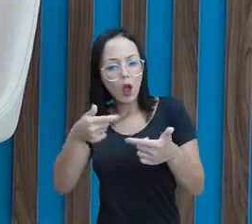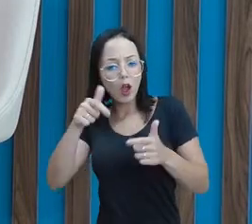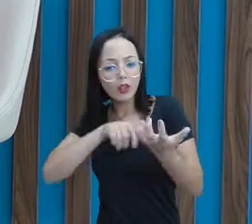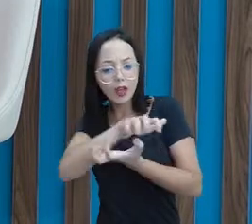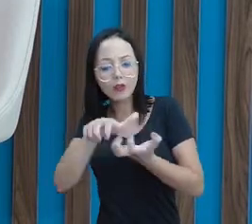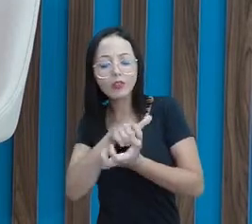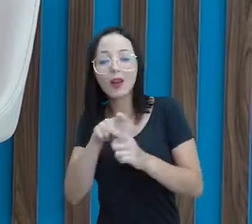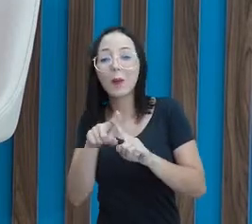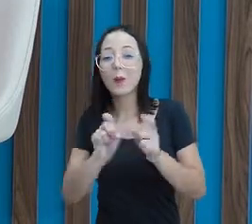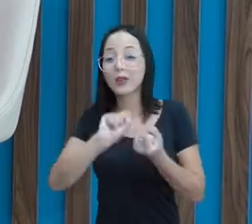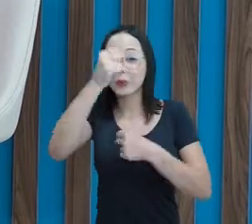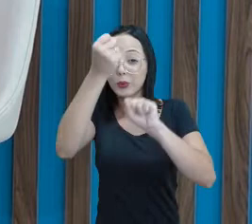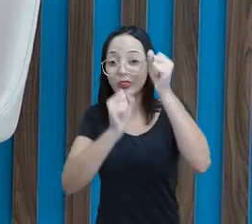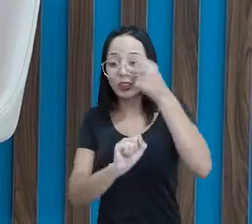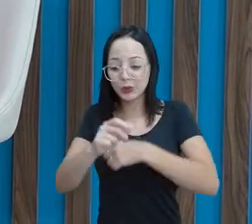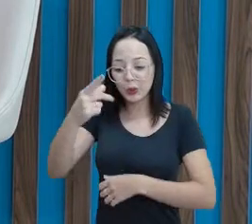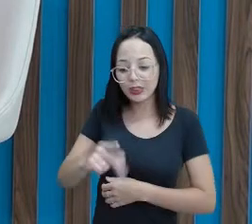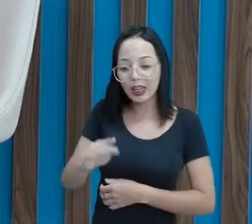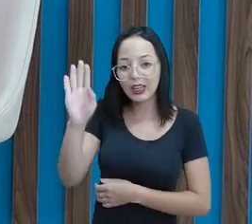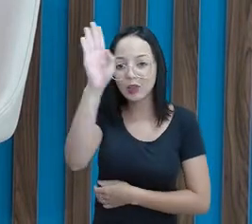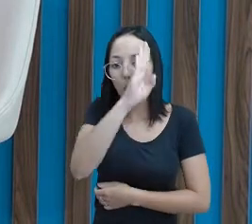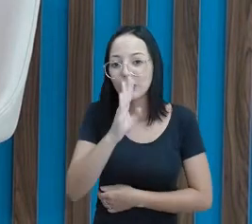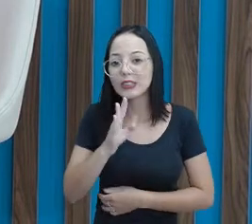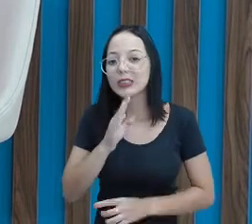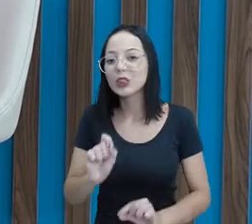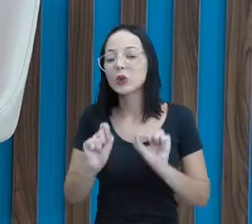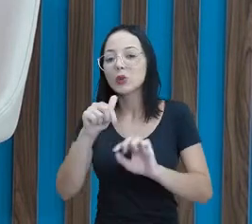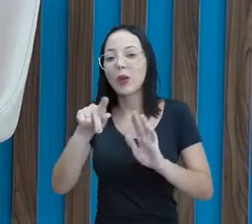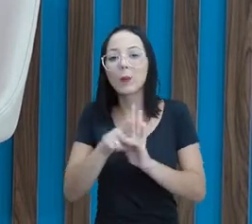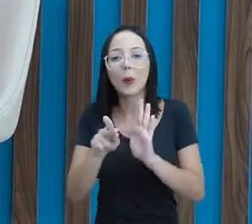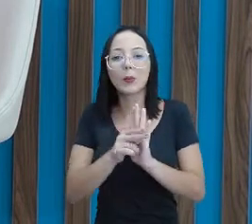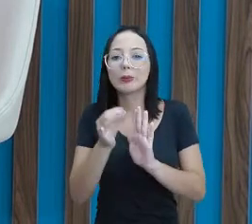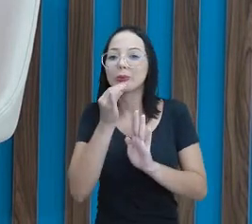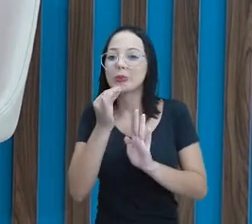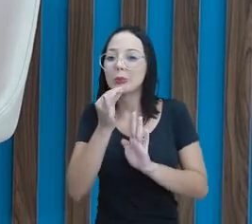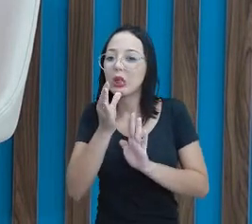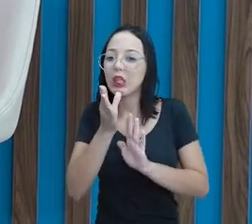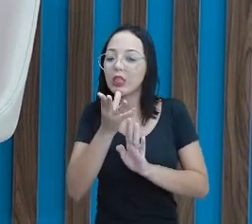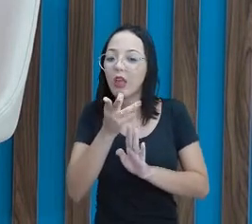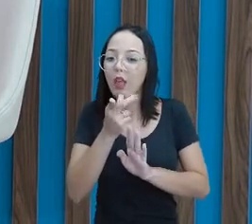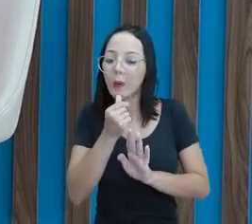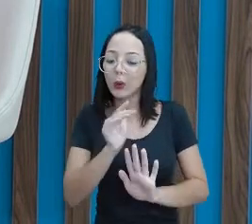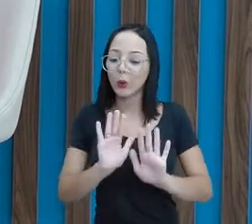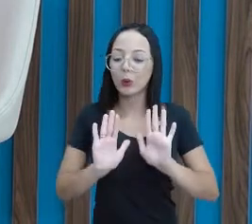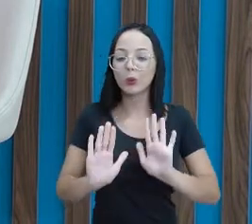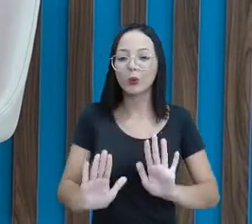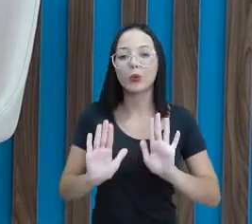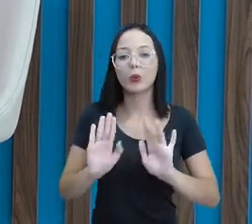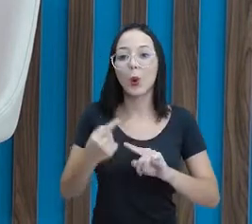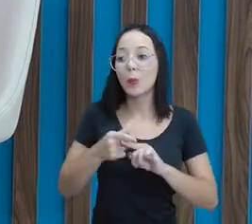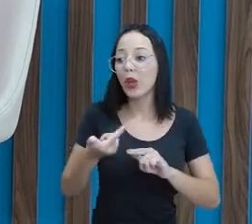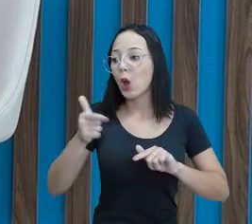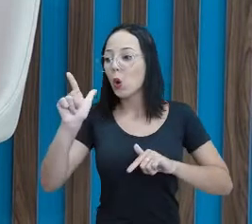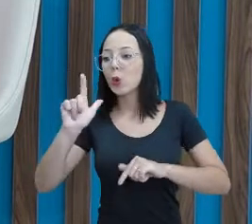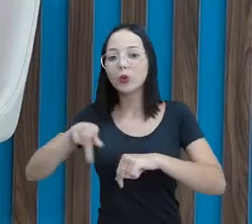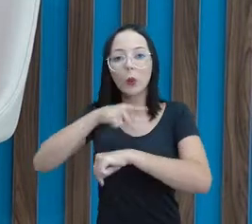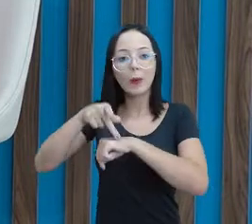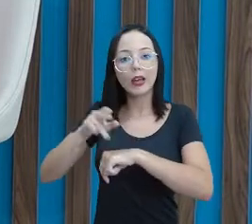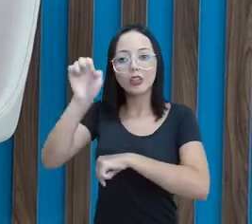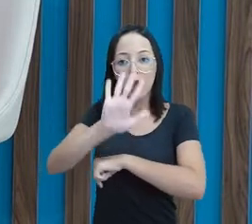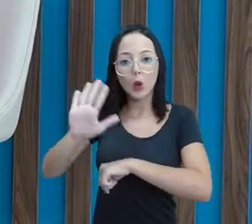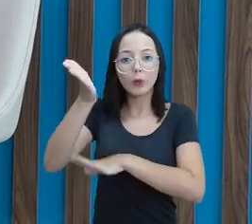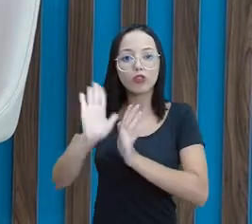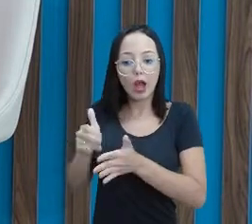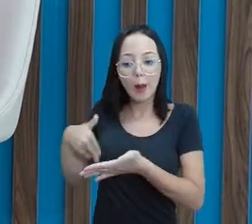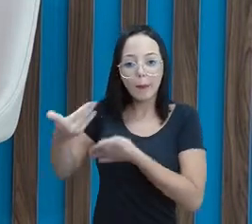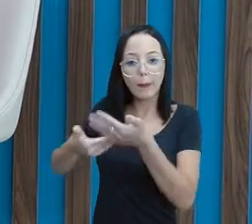de industrialização no Brasil se deu de uma forma mais retardada, né, mais tardia, em relação aos países europeus, por exemplo. Aí você